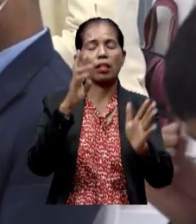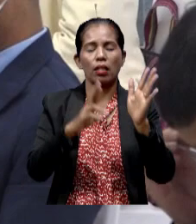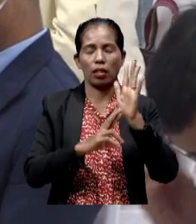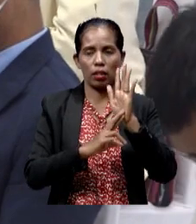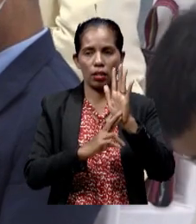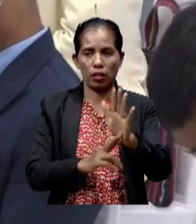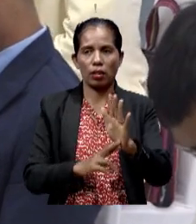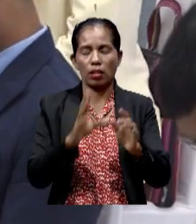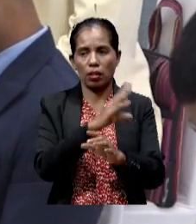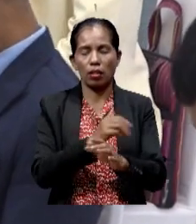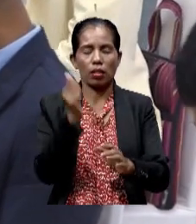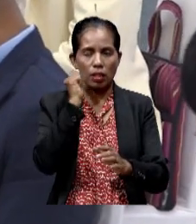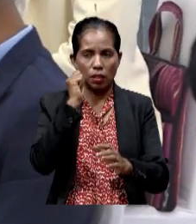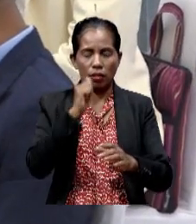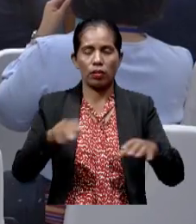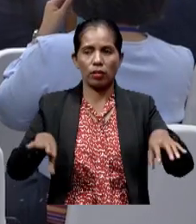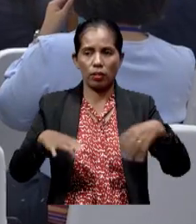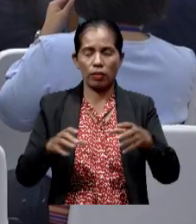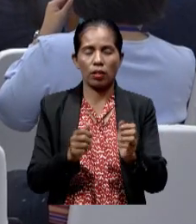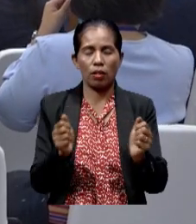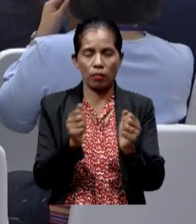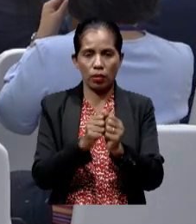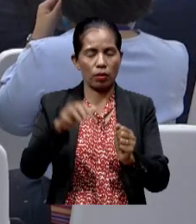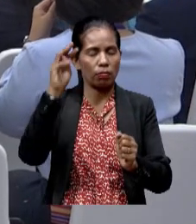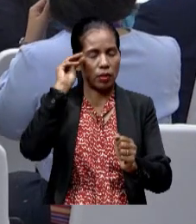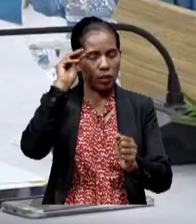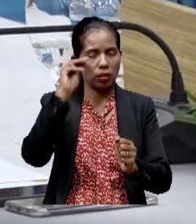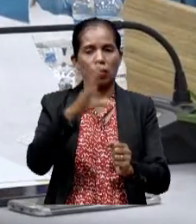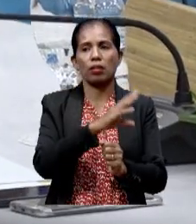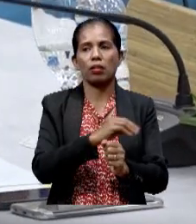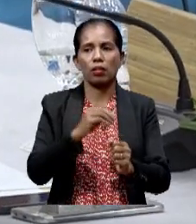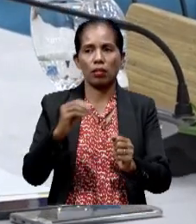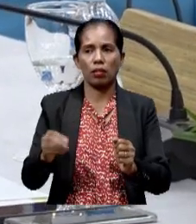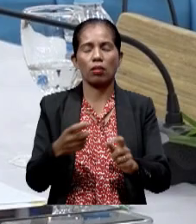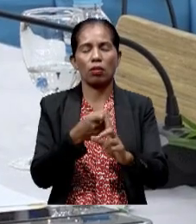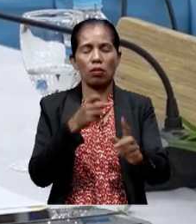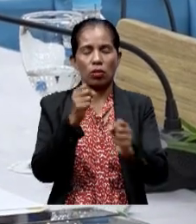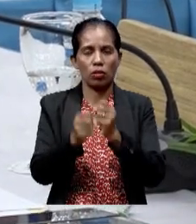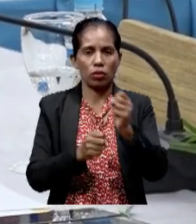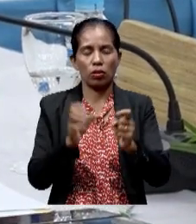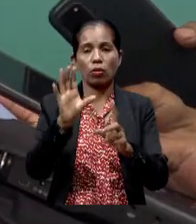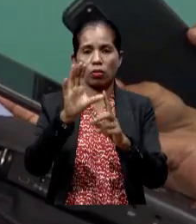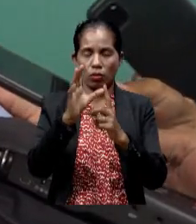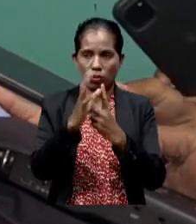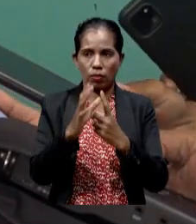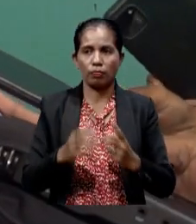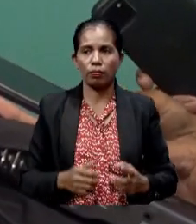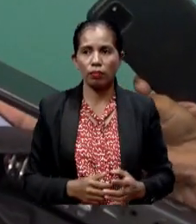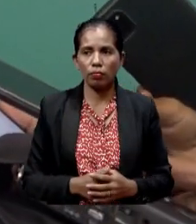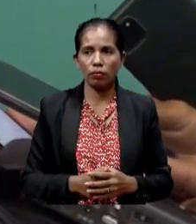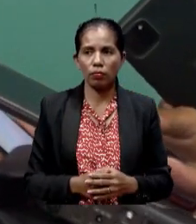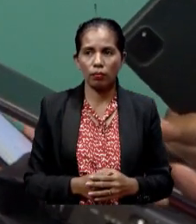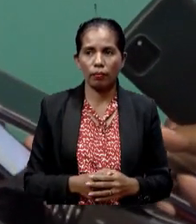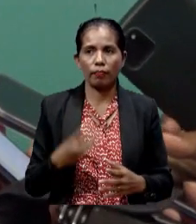Atos setorais ASEANian serviço direto ao Ministério nebe relevante ao sociocultura. Apresentação, onde